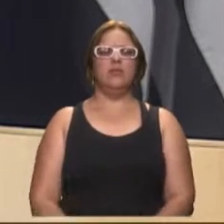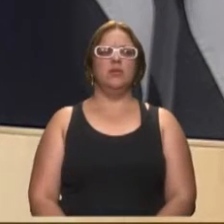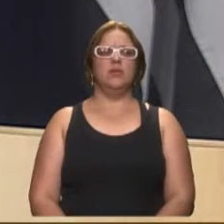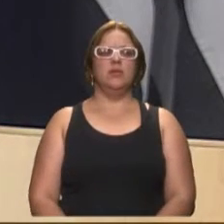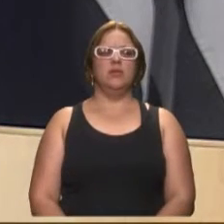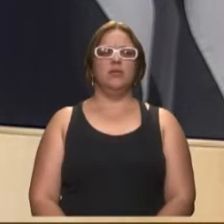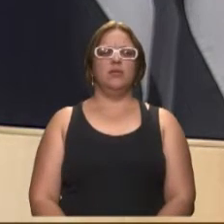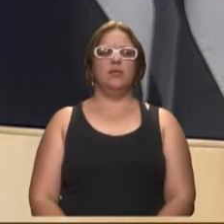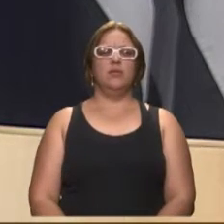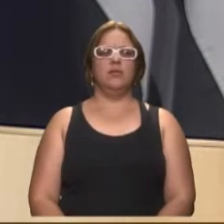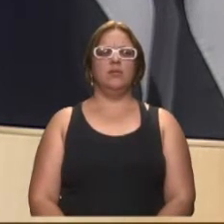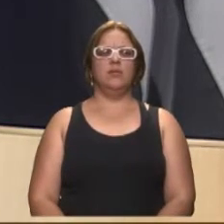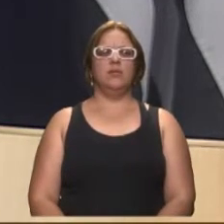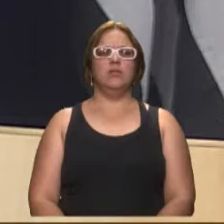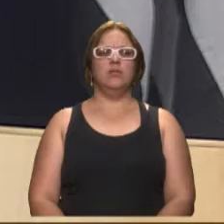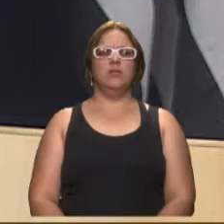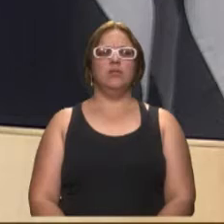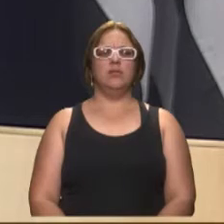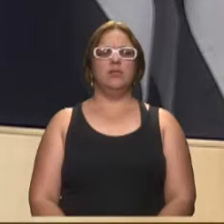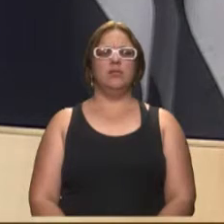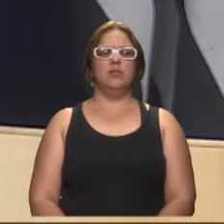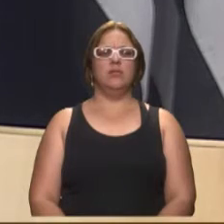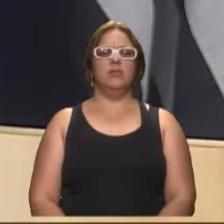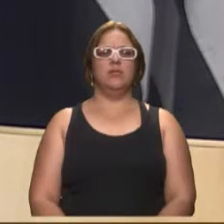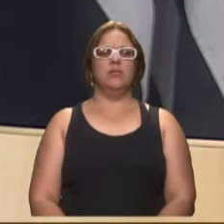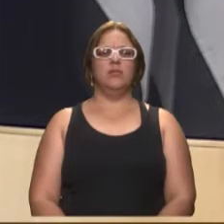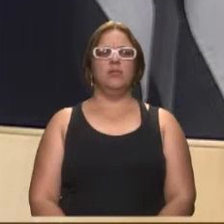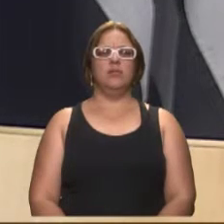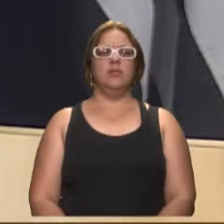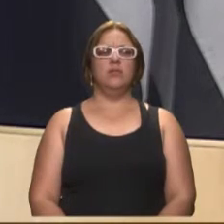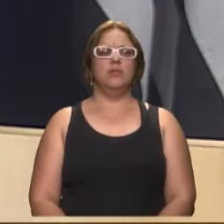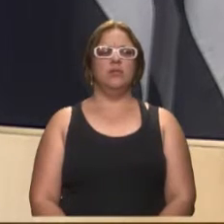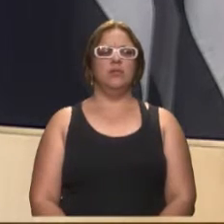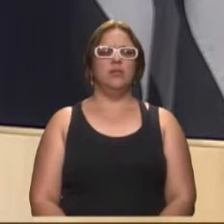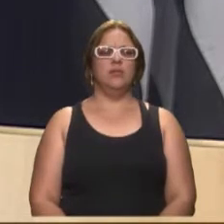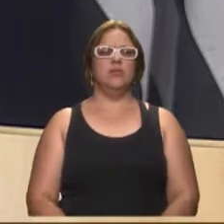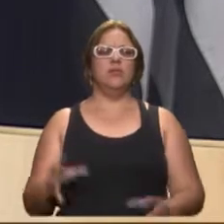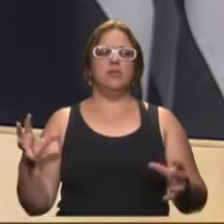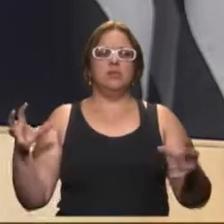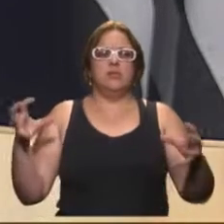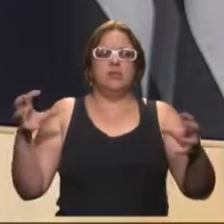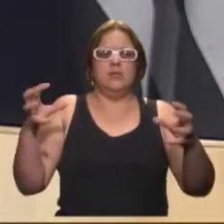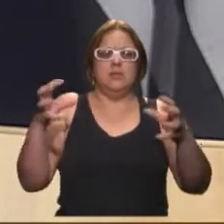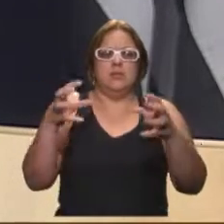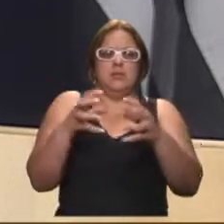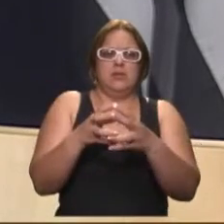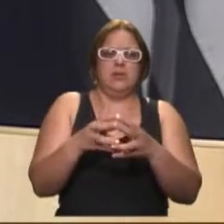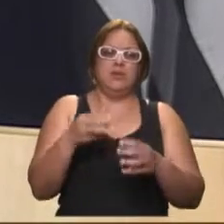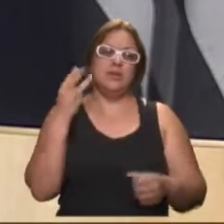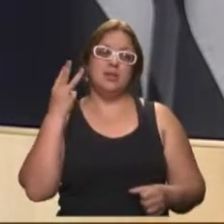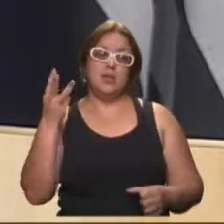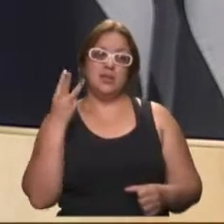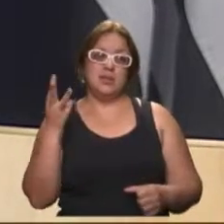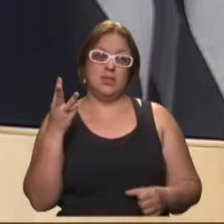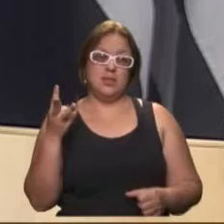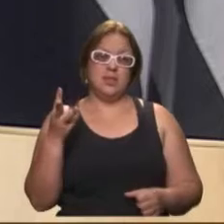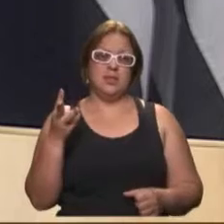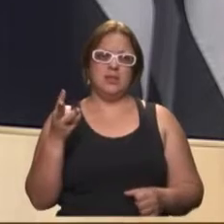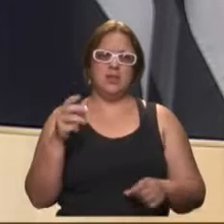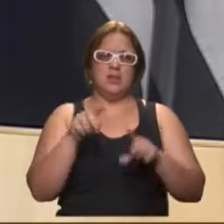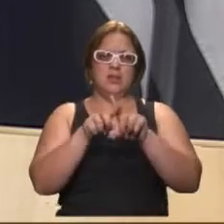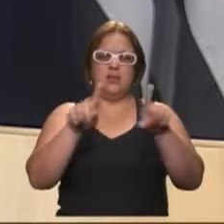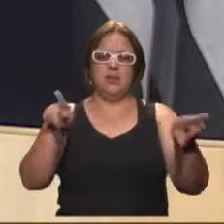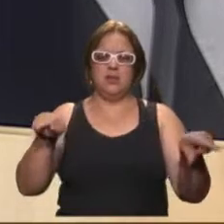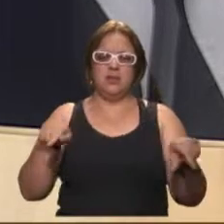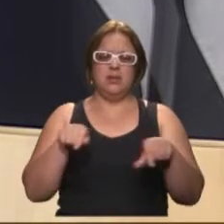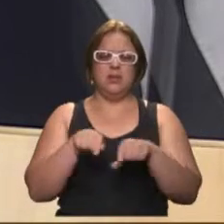denúncia da Escola Municipal Hernani Barros Morgado com reduções de 3 salas de aula, compactar as salas de aula. Não